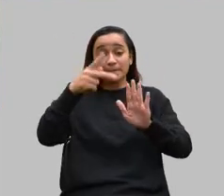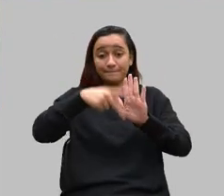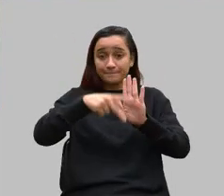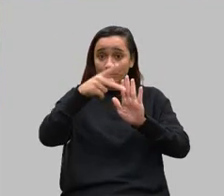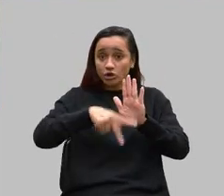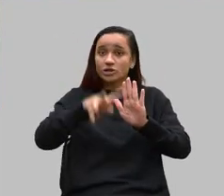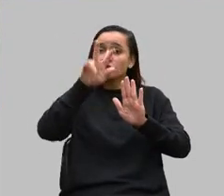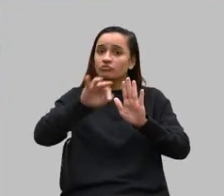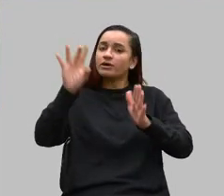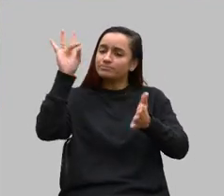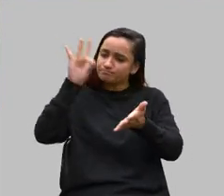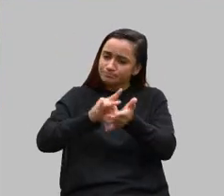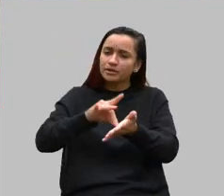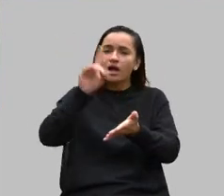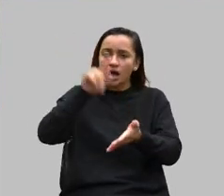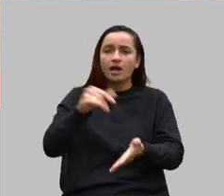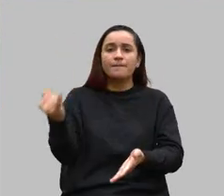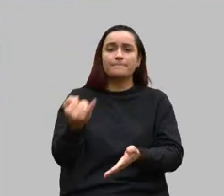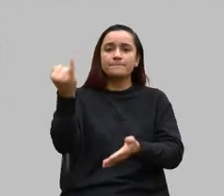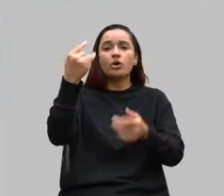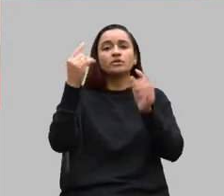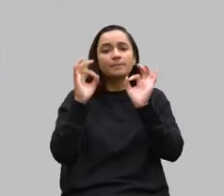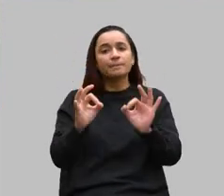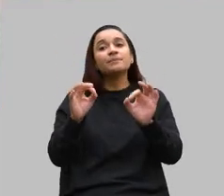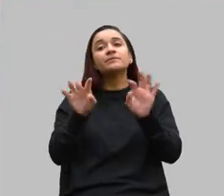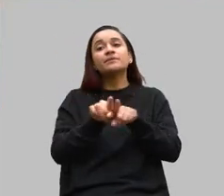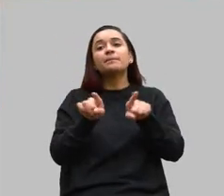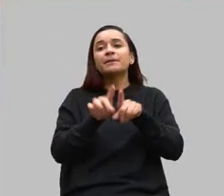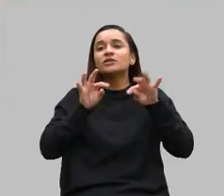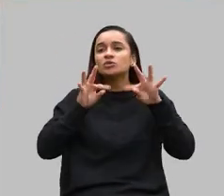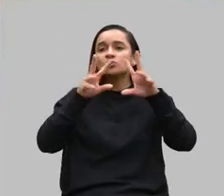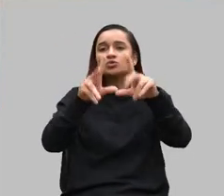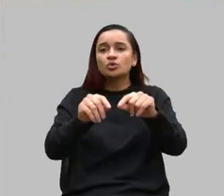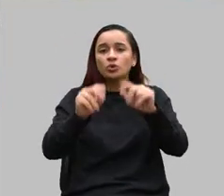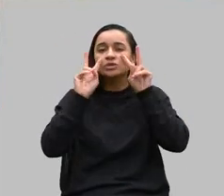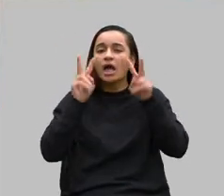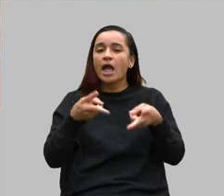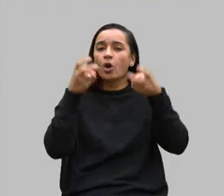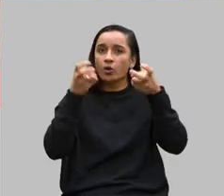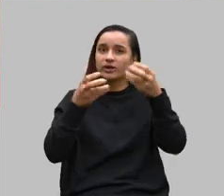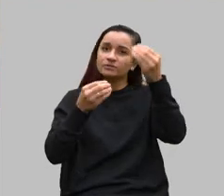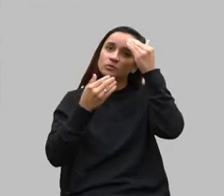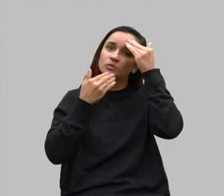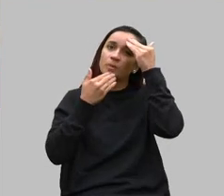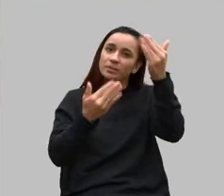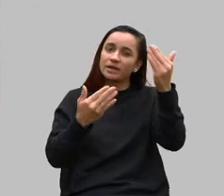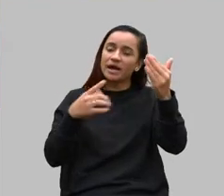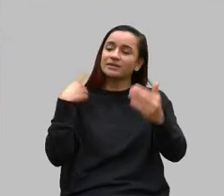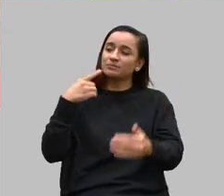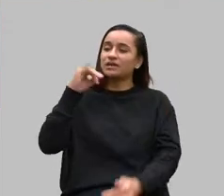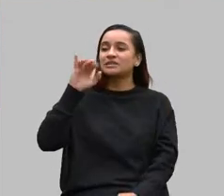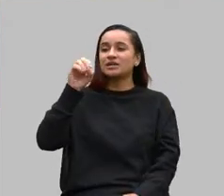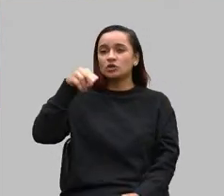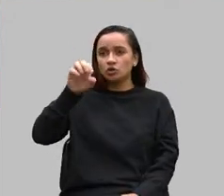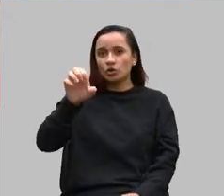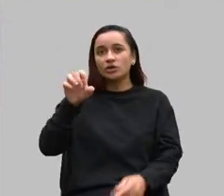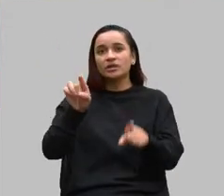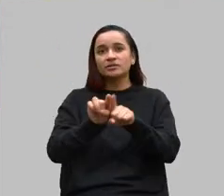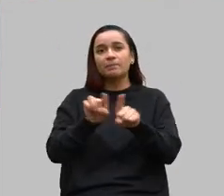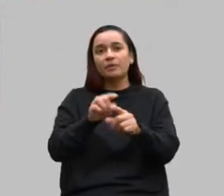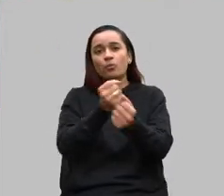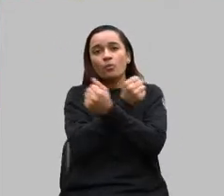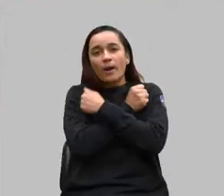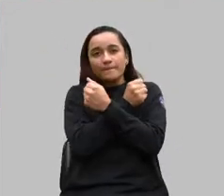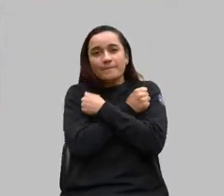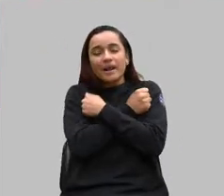ele tem essa importância e que todos reconhecem e que ele vai acontecer tá obrigado mais vez Ione tem ali o João Leite também deixar um abraço porque